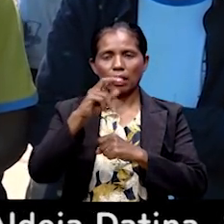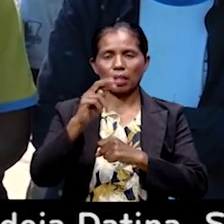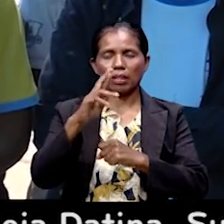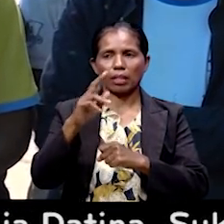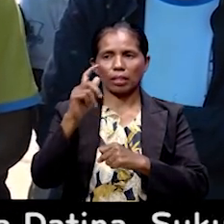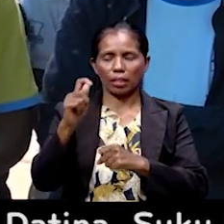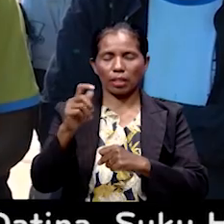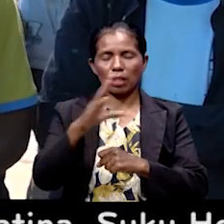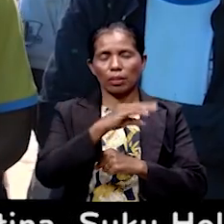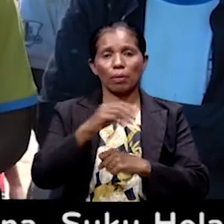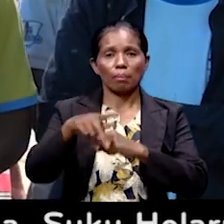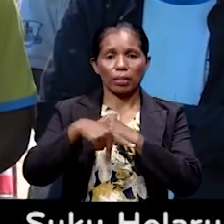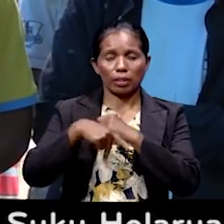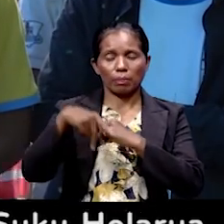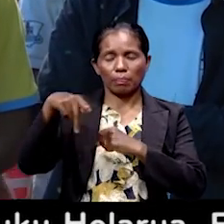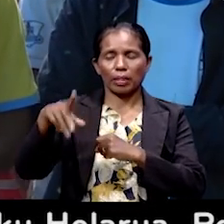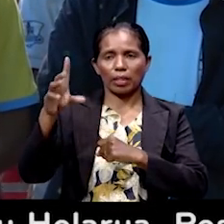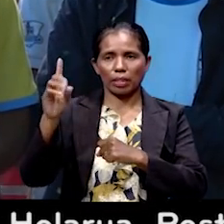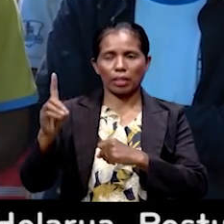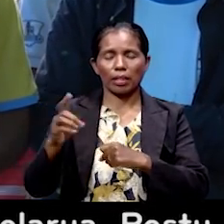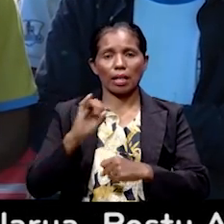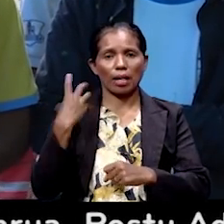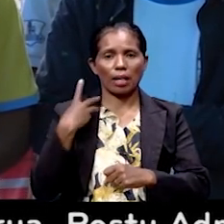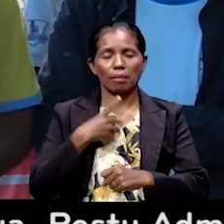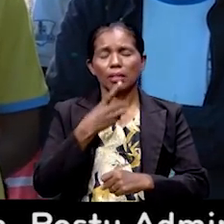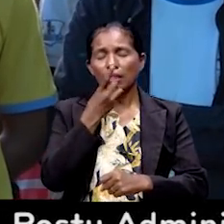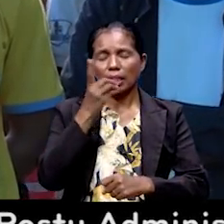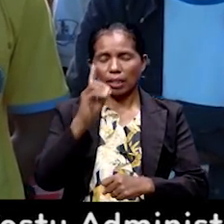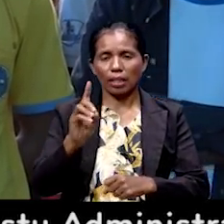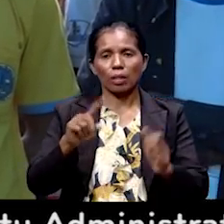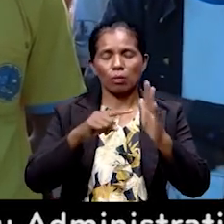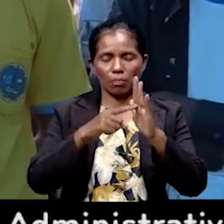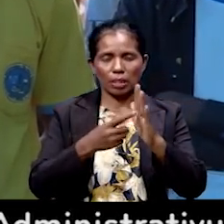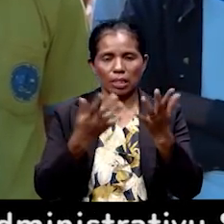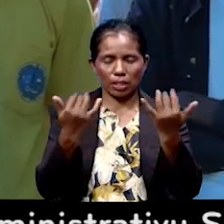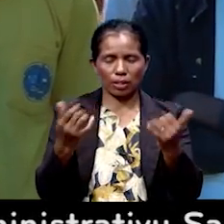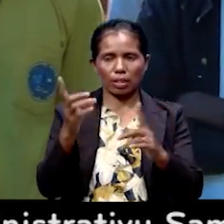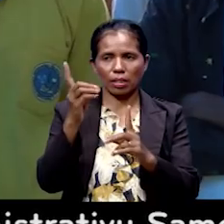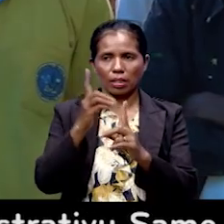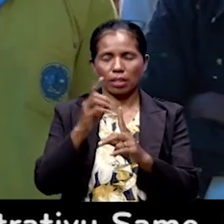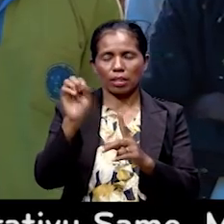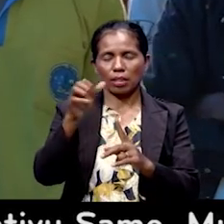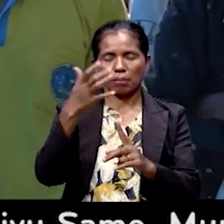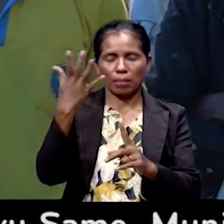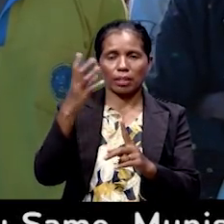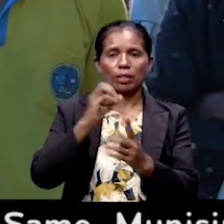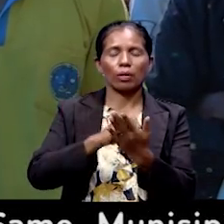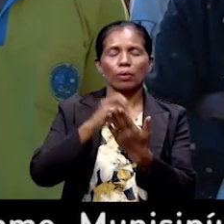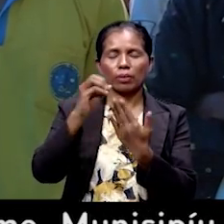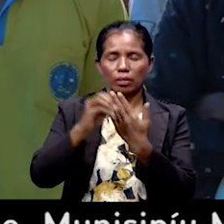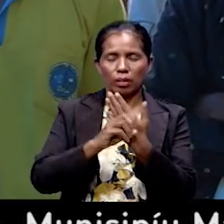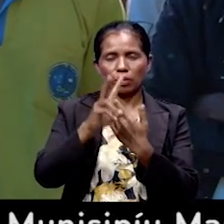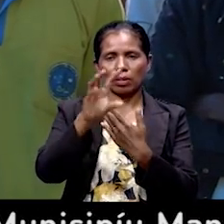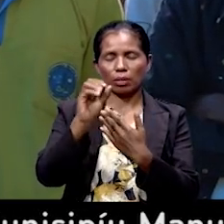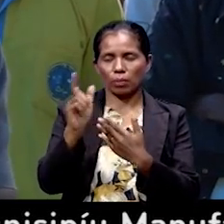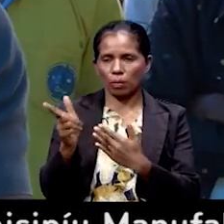o partido PD ohin declara kata khahu ohin dia 15 de outubro